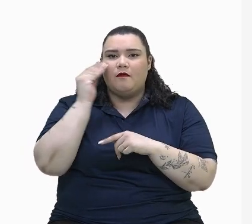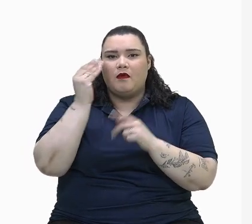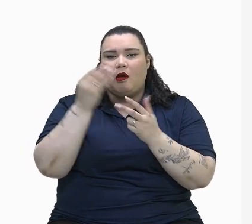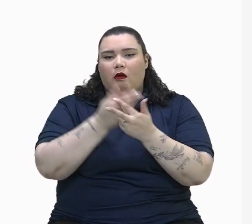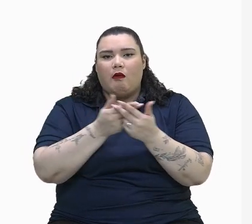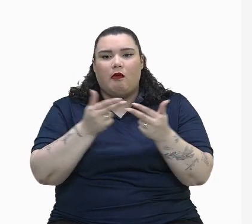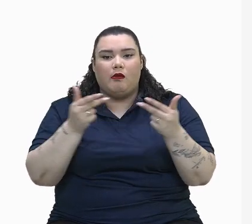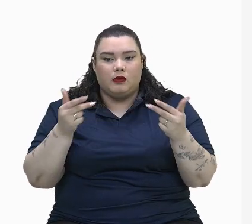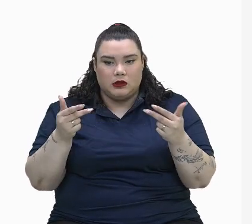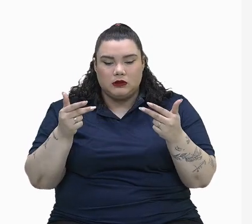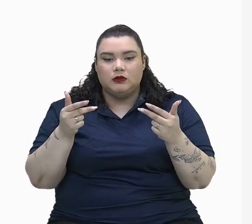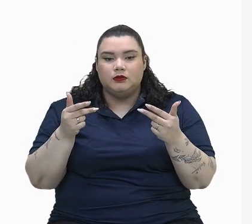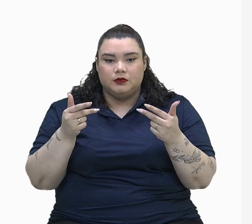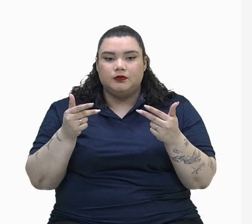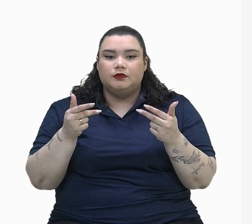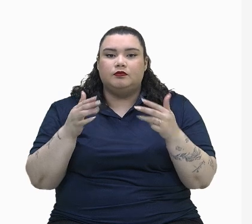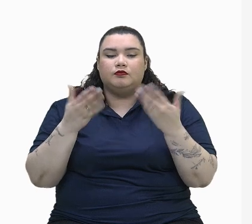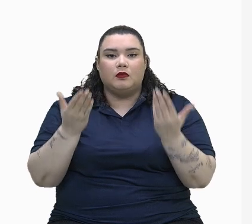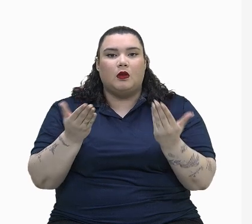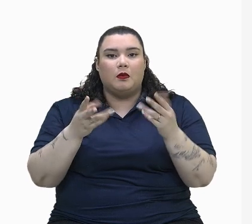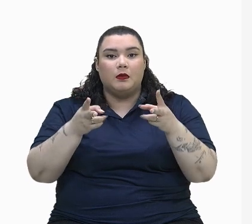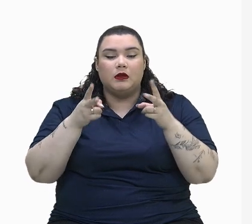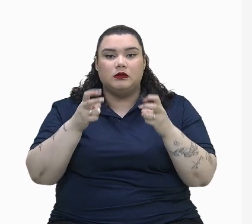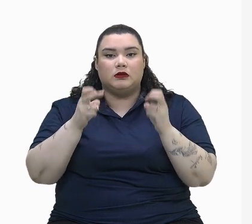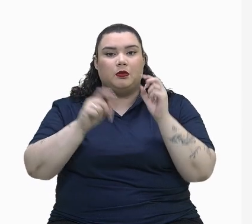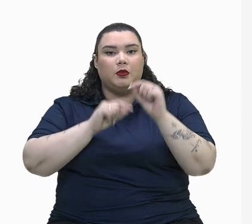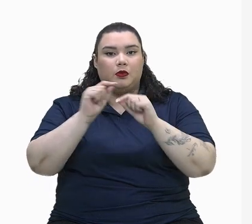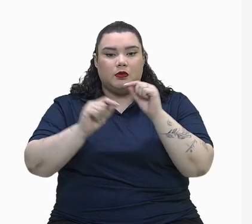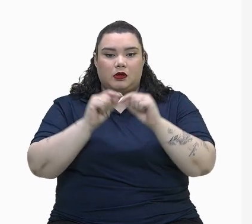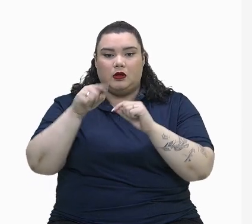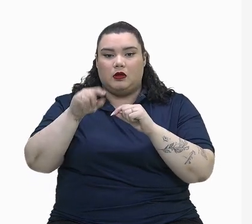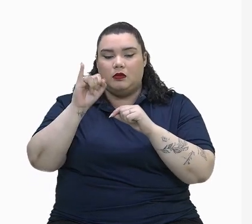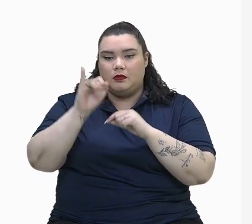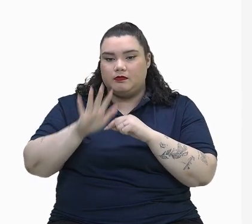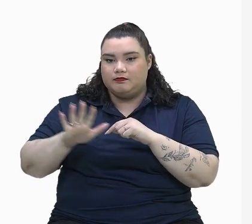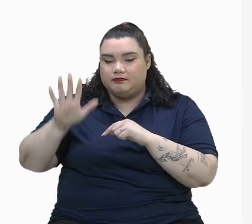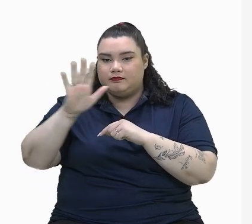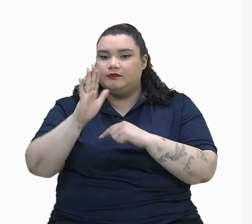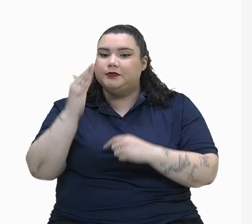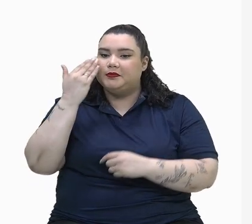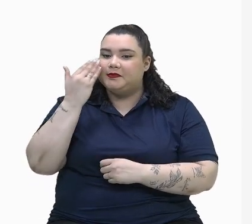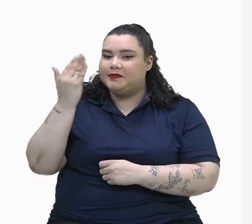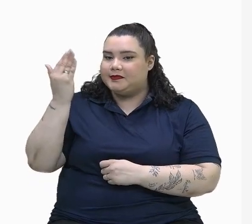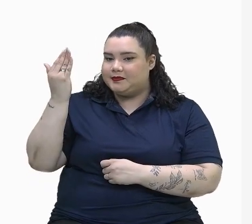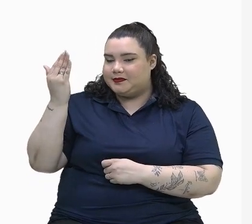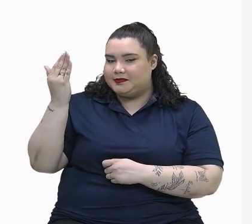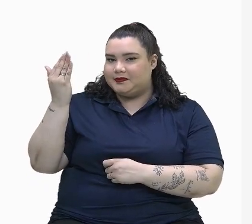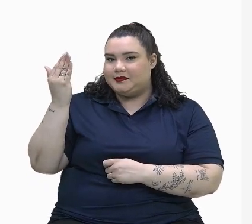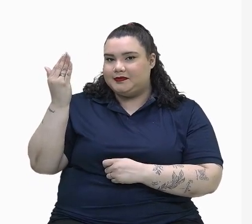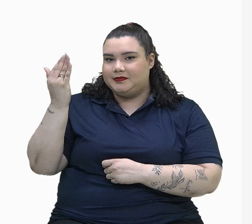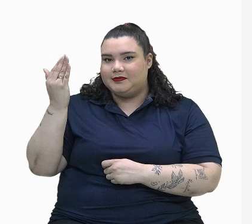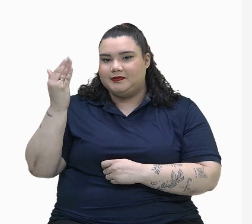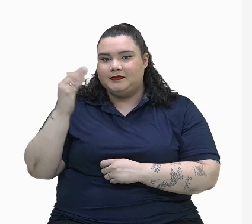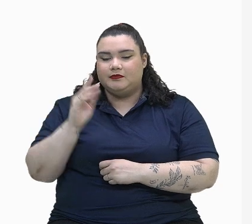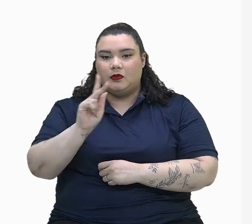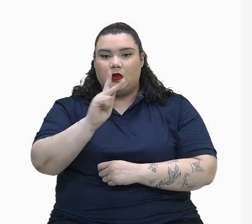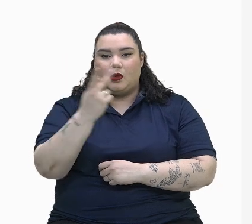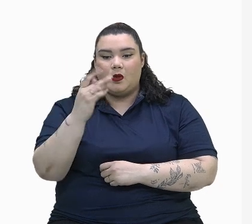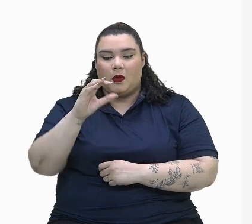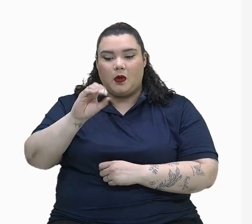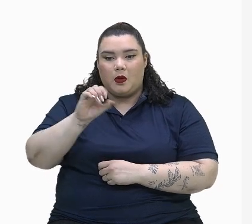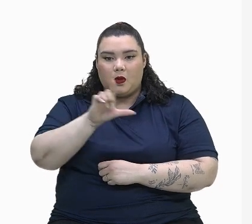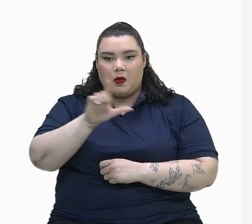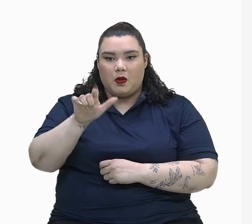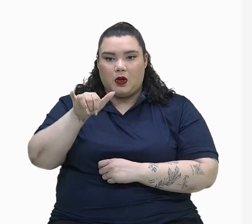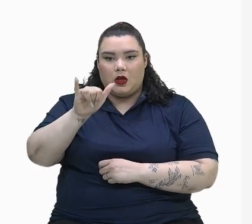entretenimento popular. Vejam bem, observe essa imagem que está aí na nossa cartela, Hollywood.